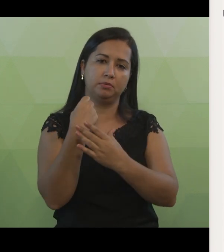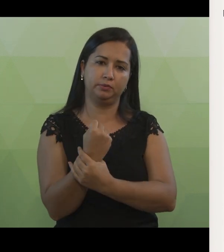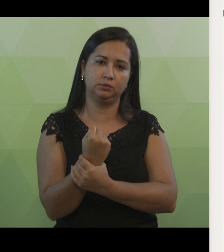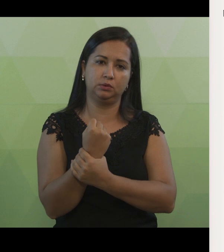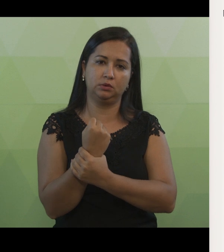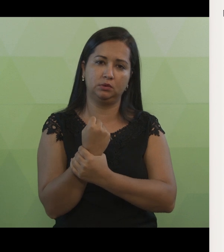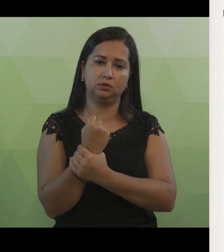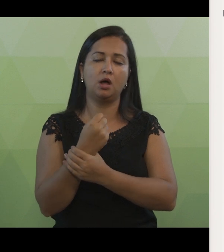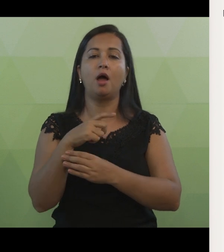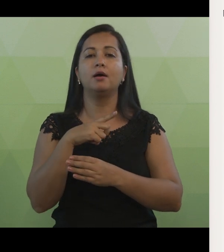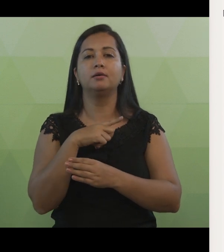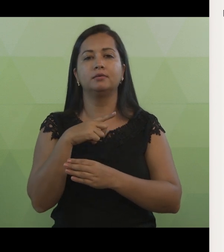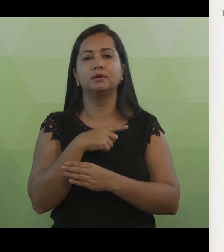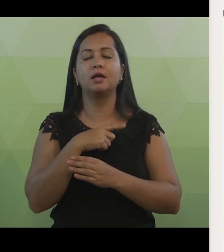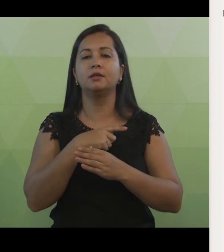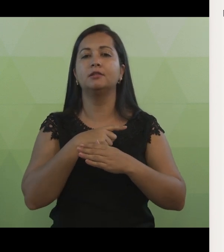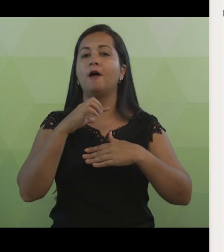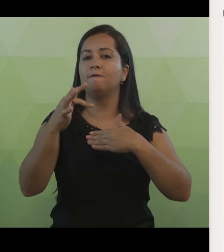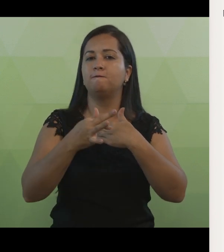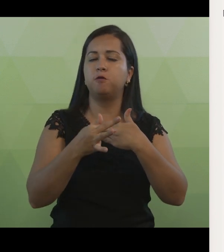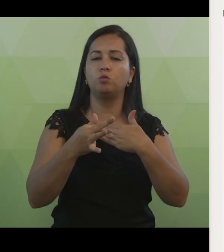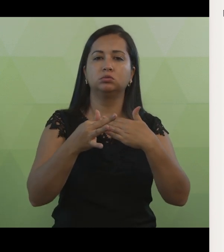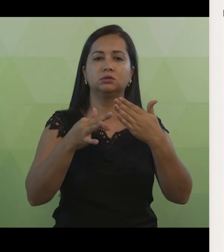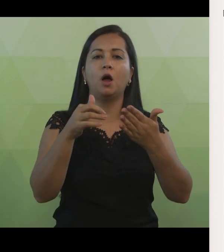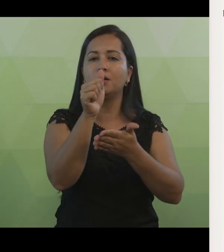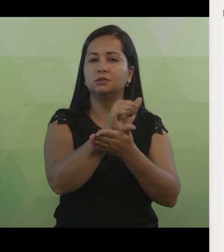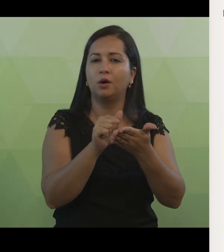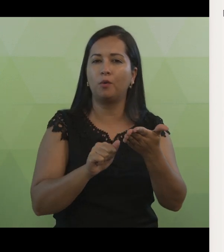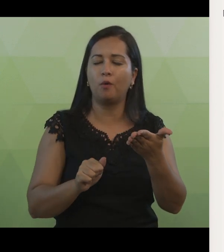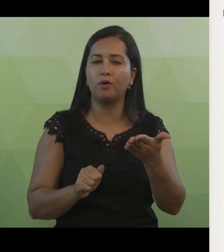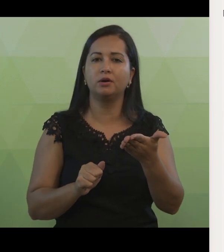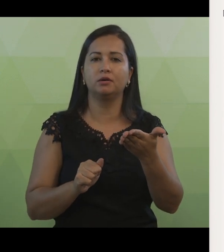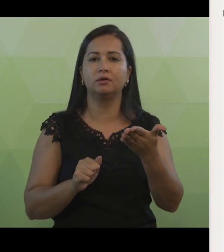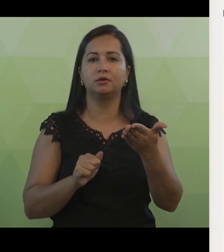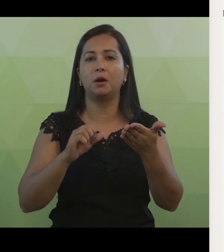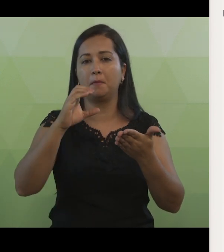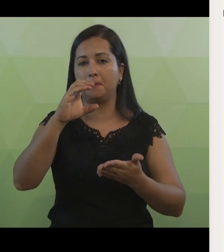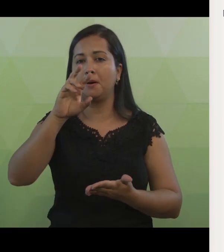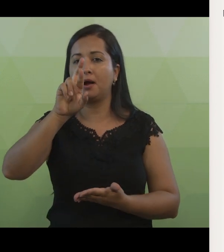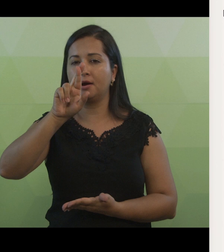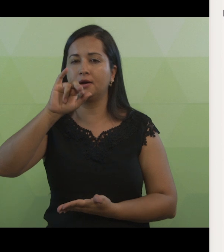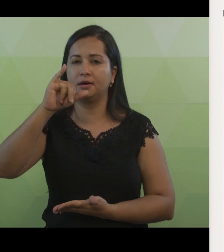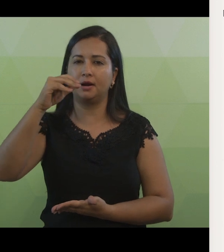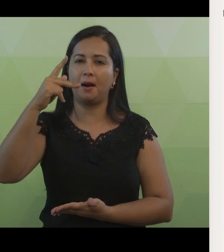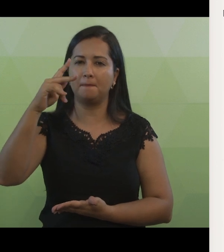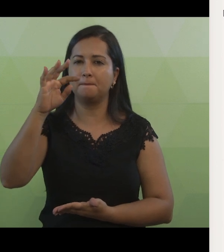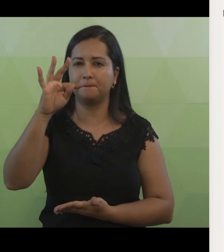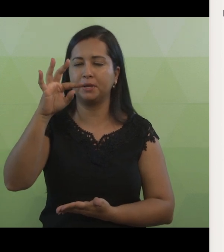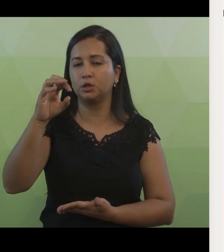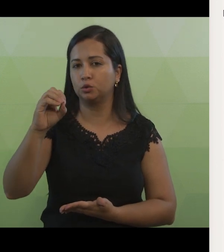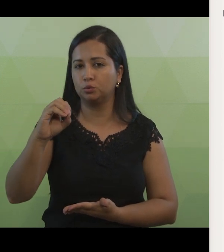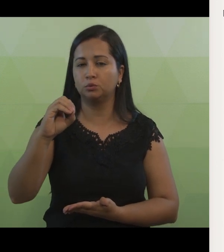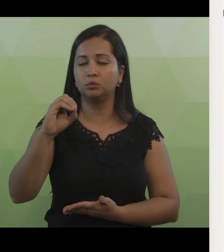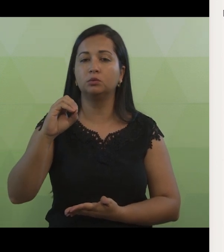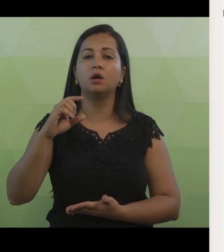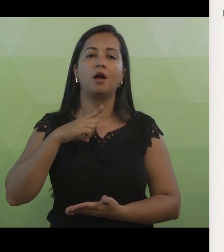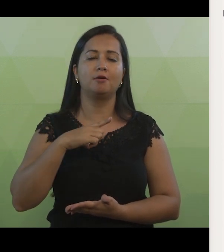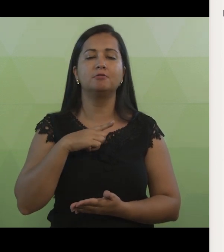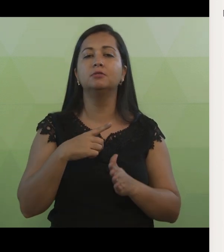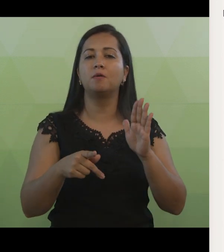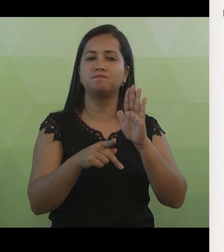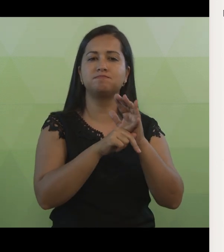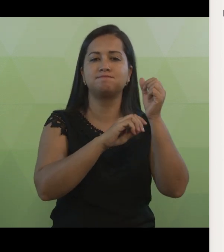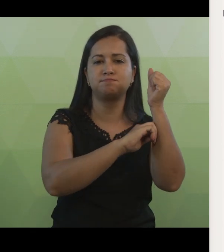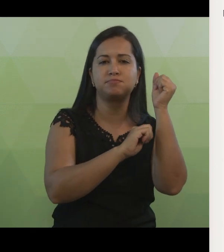ou seja, que possuem funções que suportam algoritmos de criptografia, por exemplo, ou ainda framework de desenvolvimento que implementem métodos de